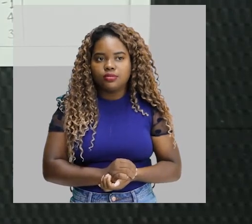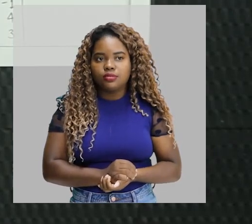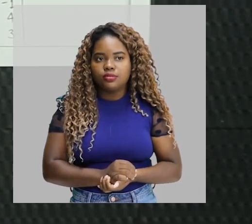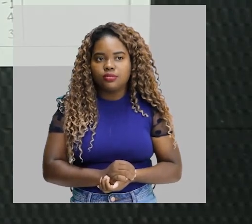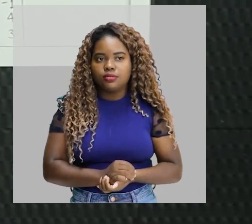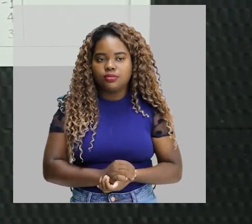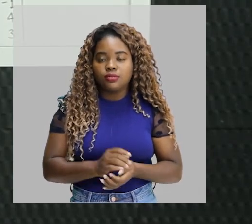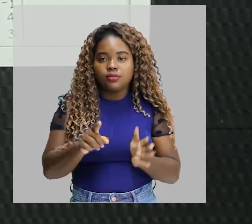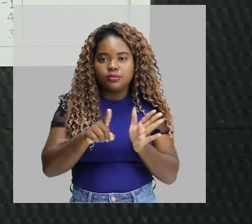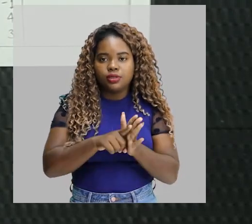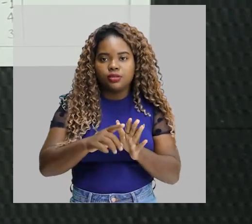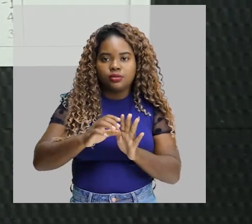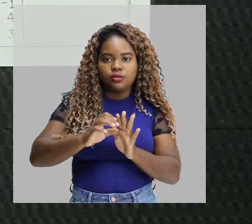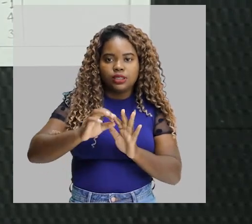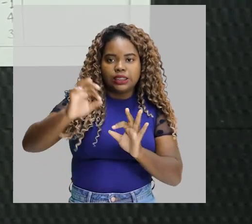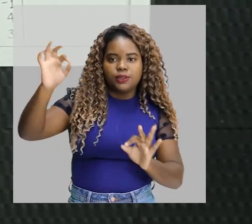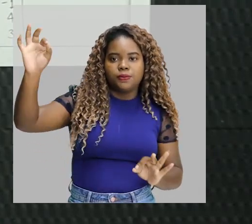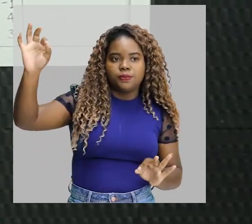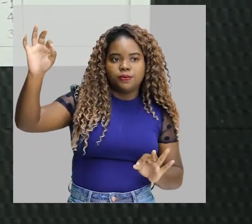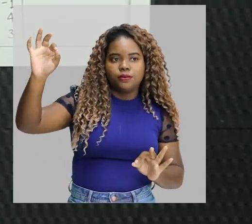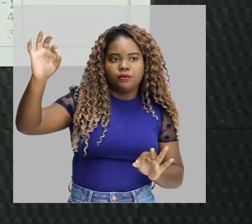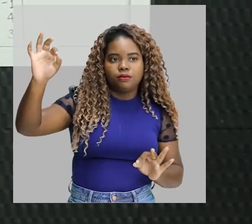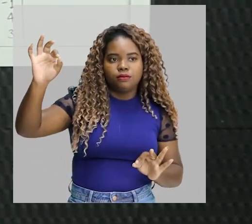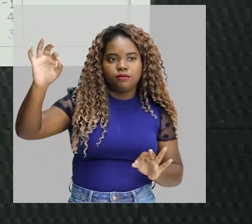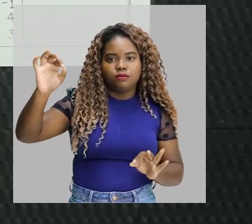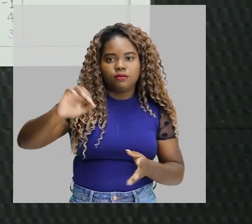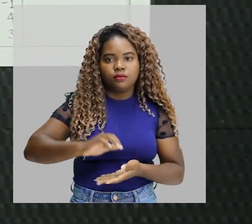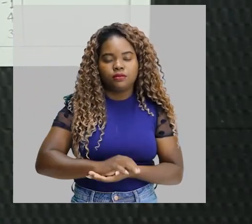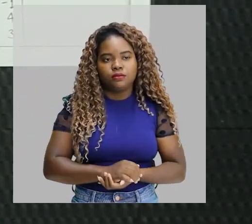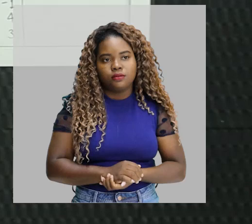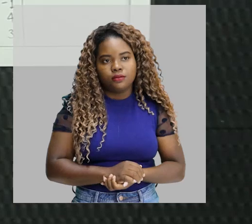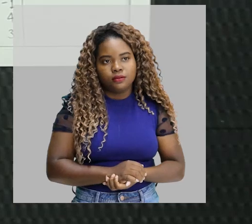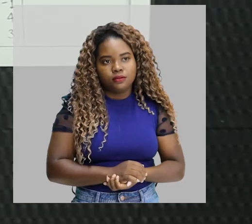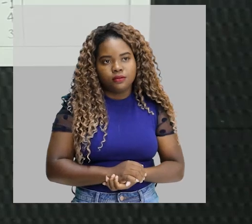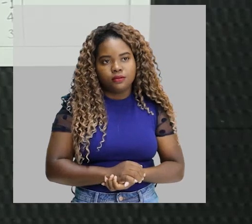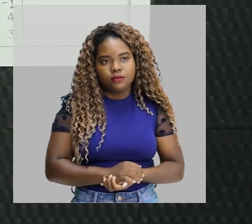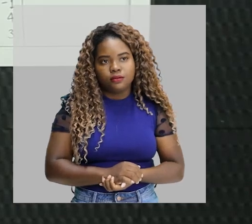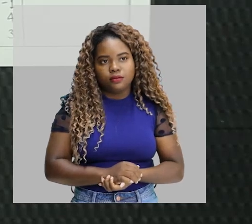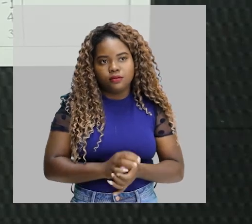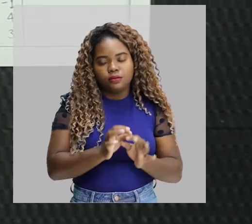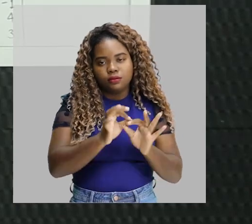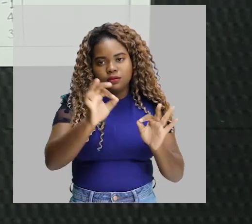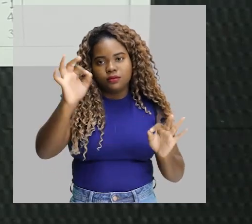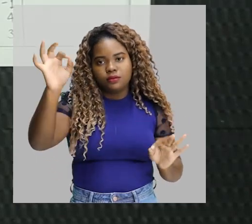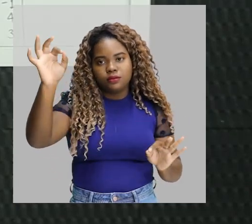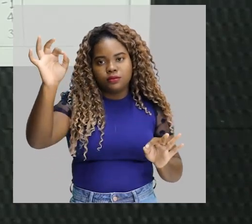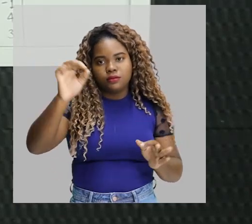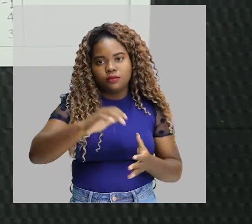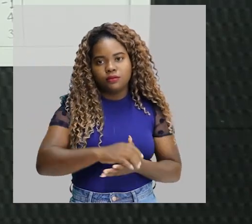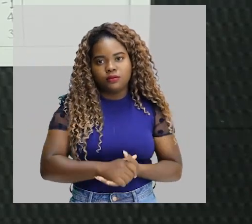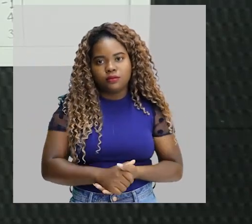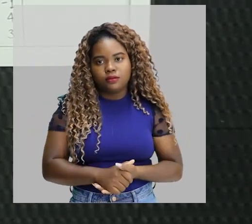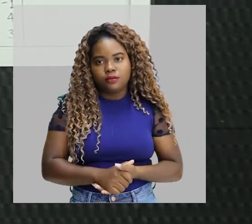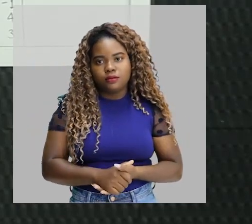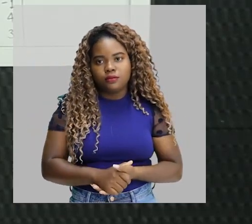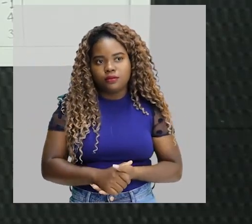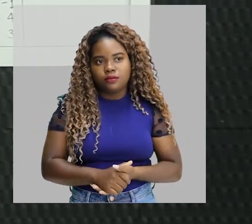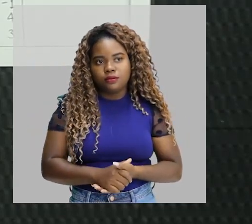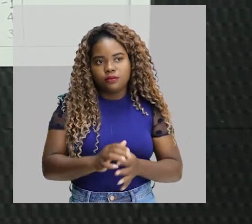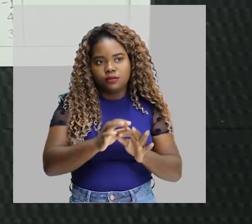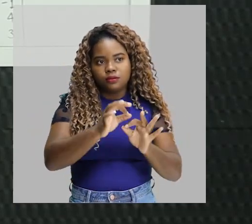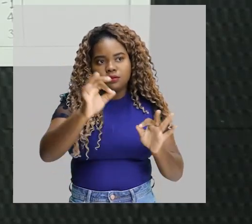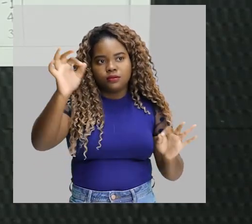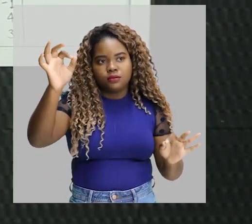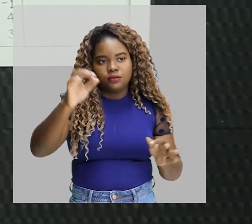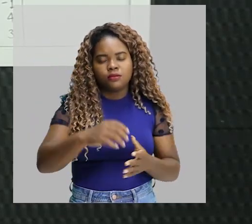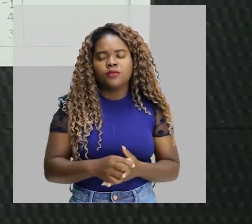botar menos né O produto é menos o produto certo então muita calma muita